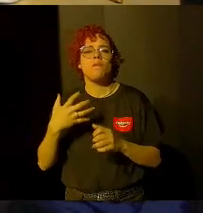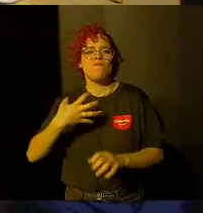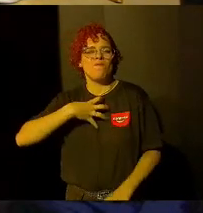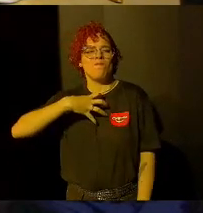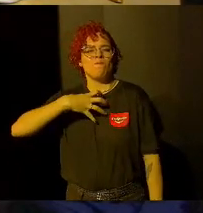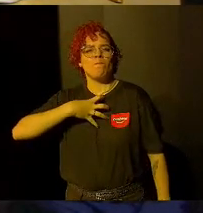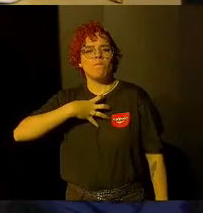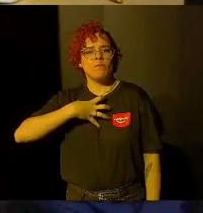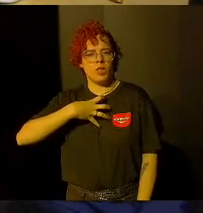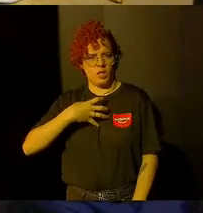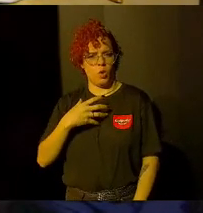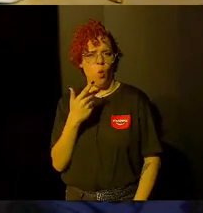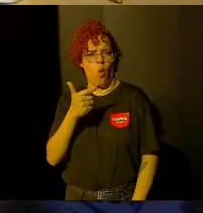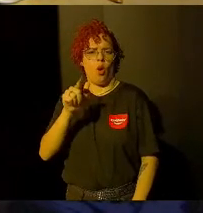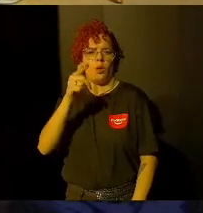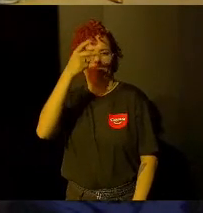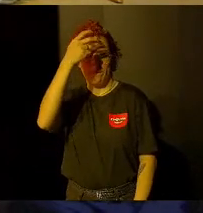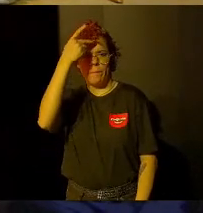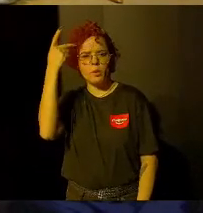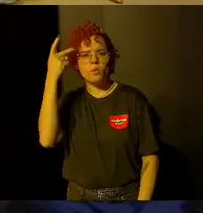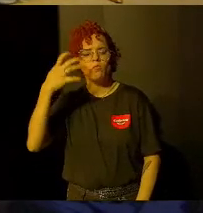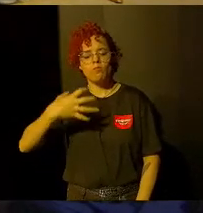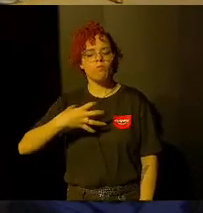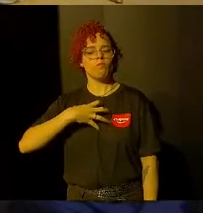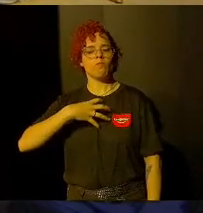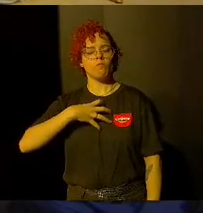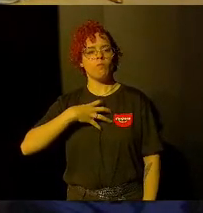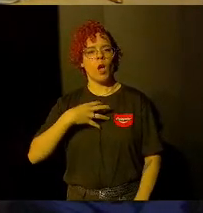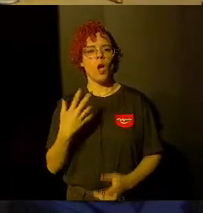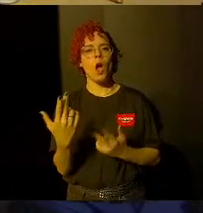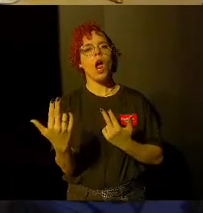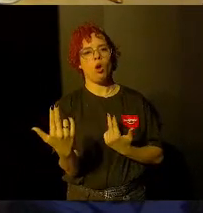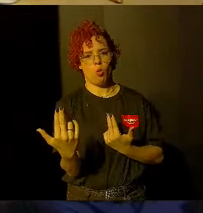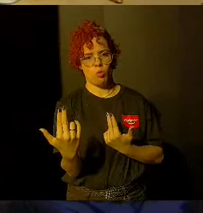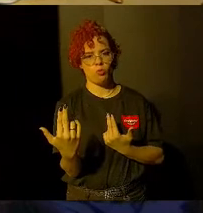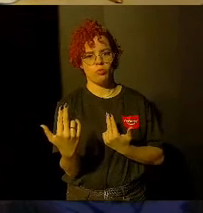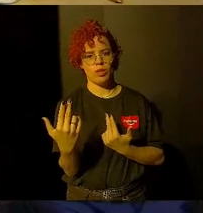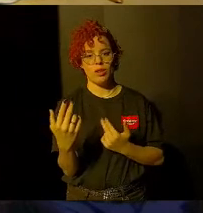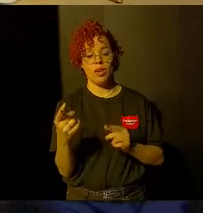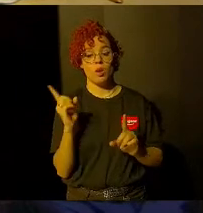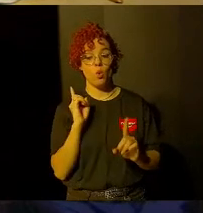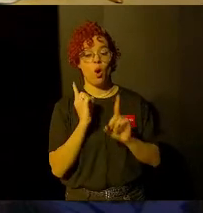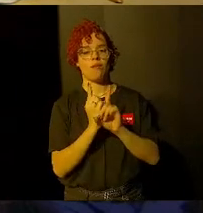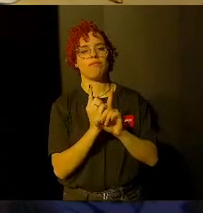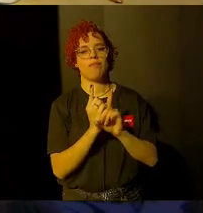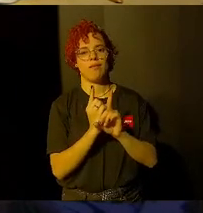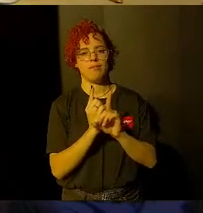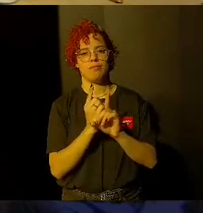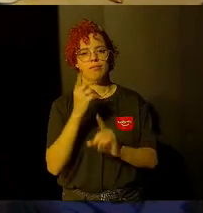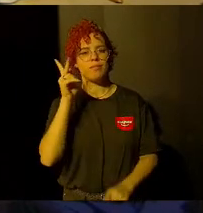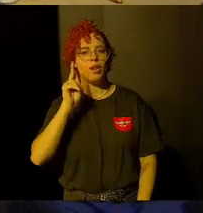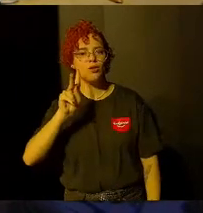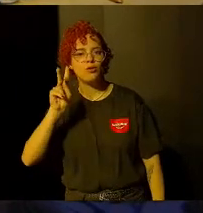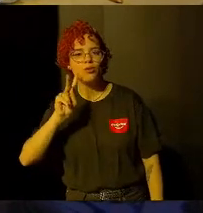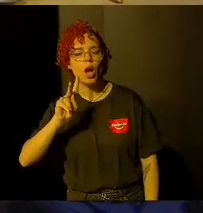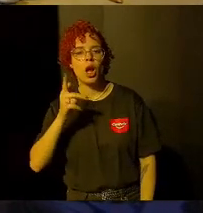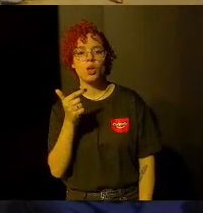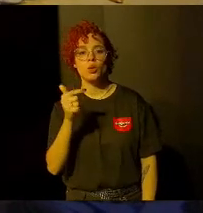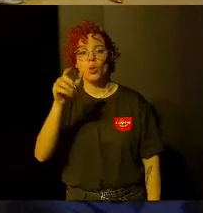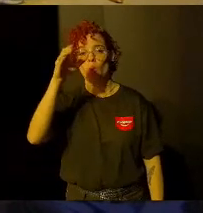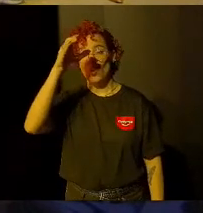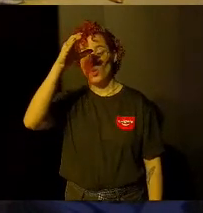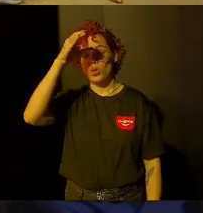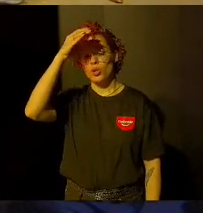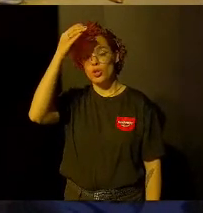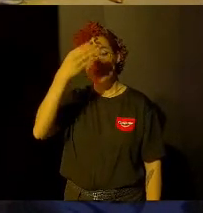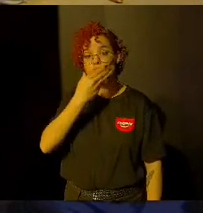né então foi um pouco esse monte do livro encontrar na história do tio Ricardo a história do